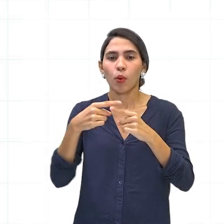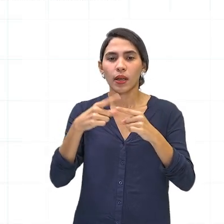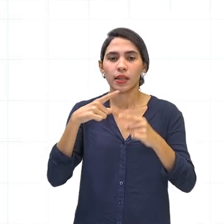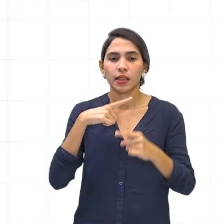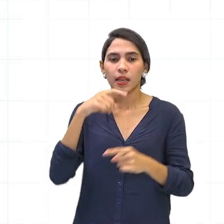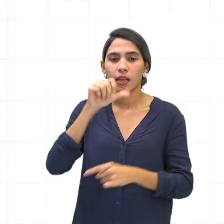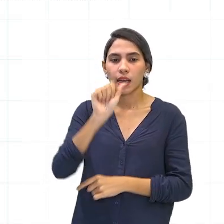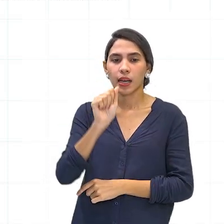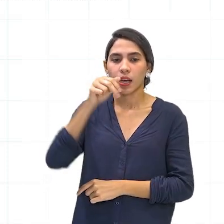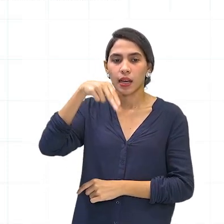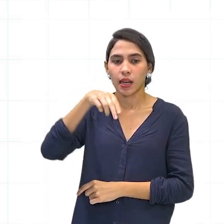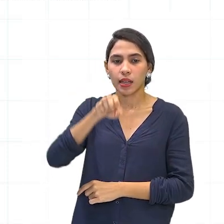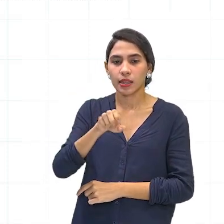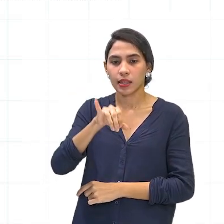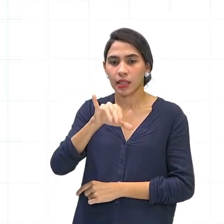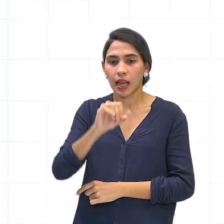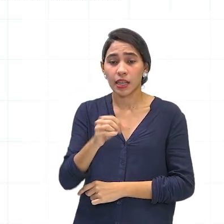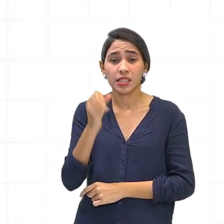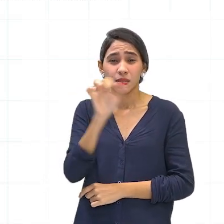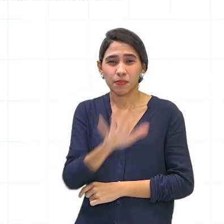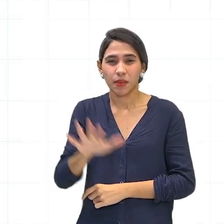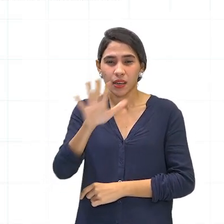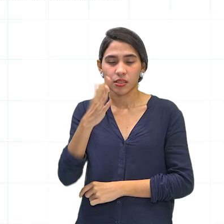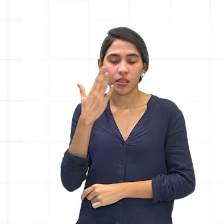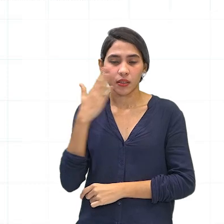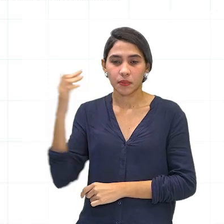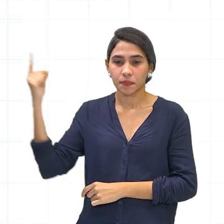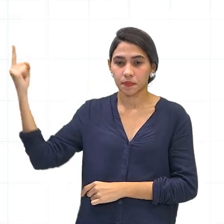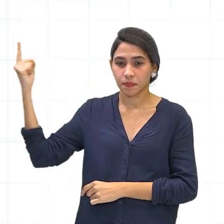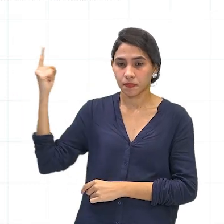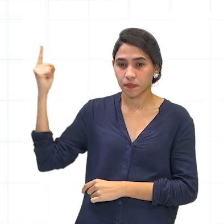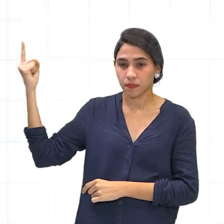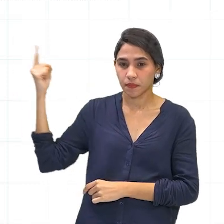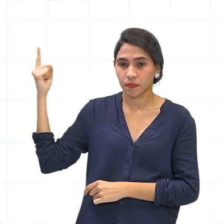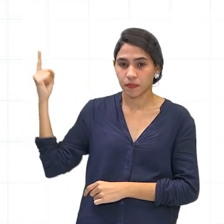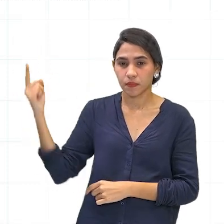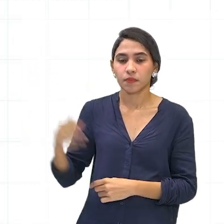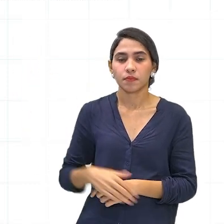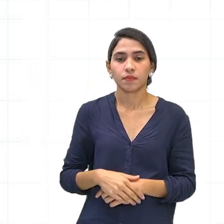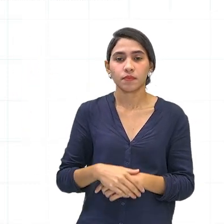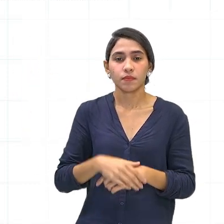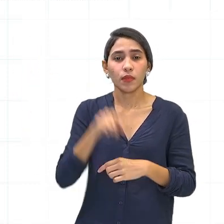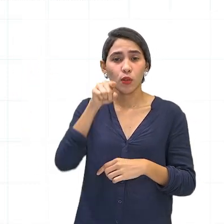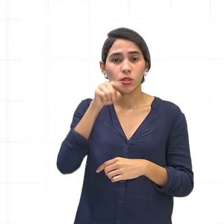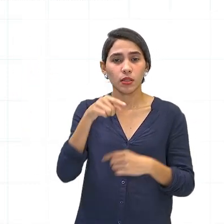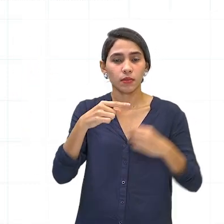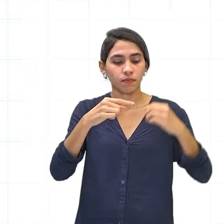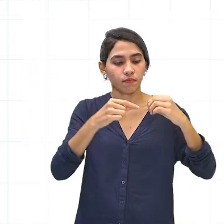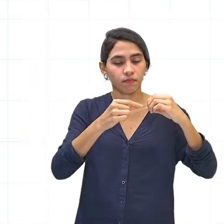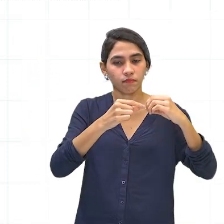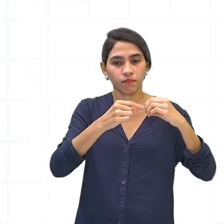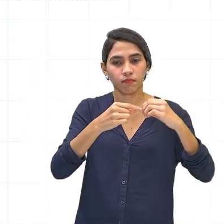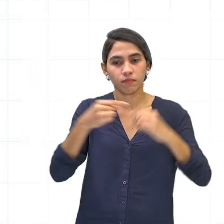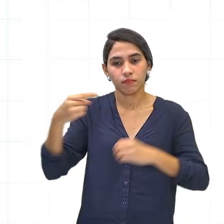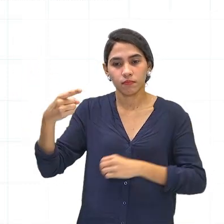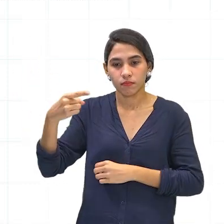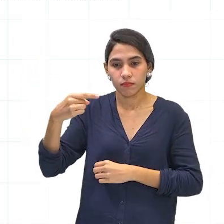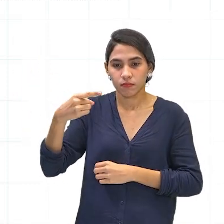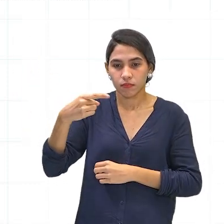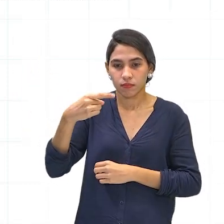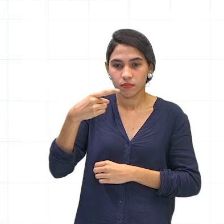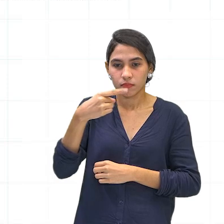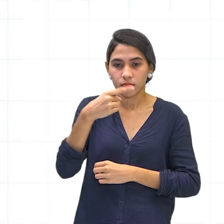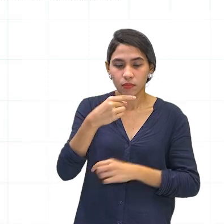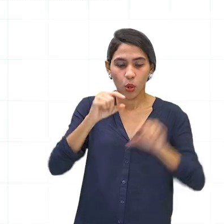anéis repetitivos ao longo do comprimento. E aí você pode observar na imagem dessa minhoca, né, a gente vai ter aí